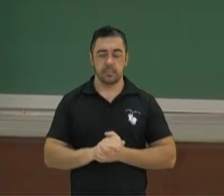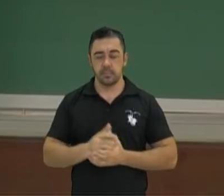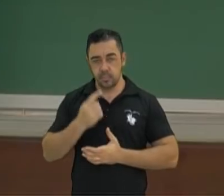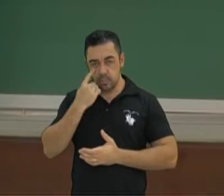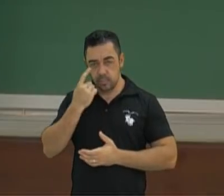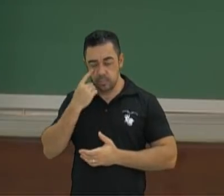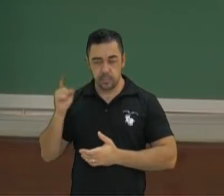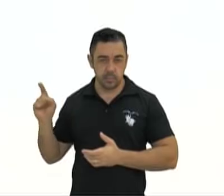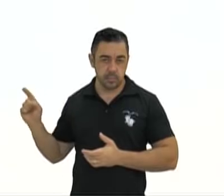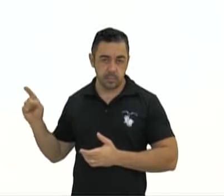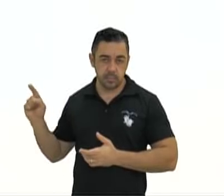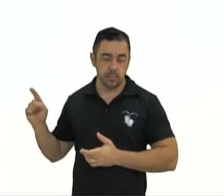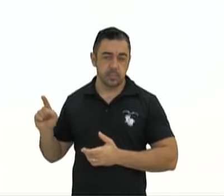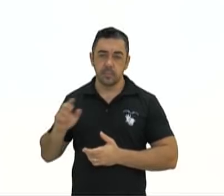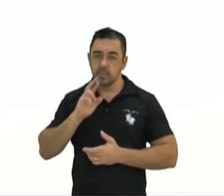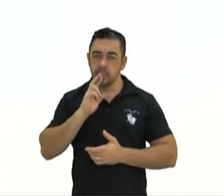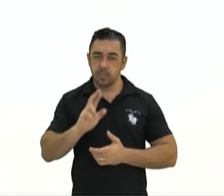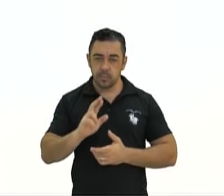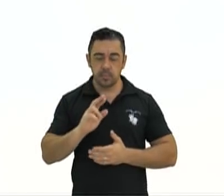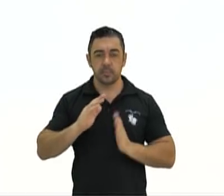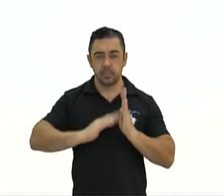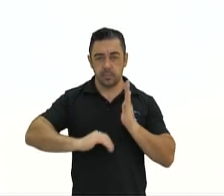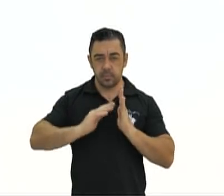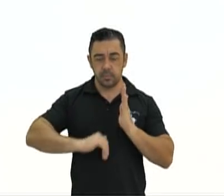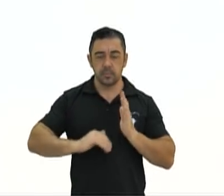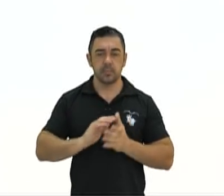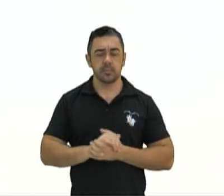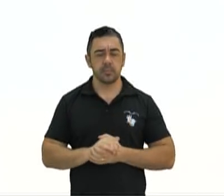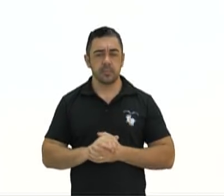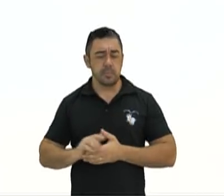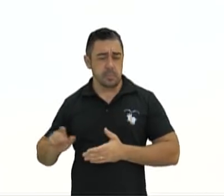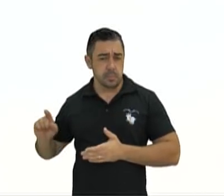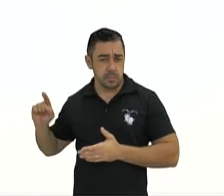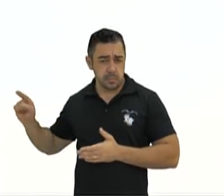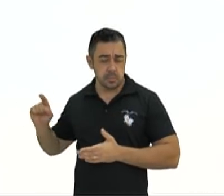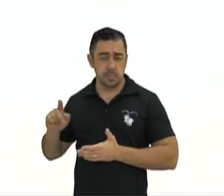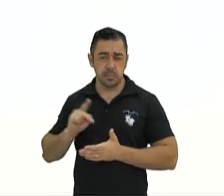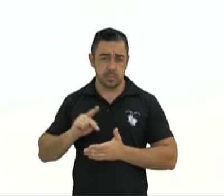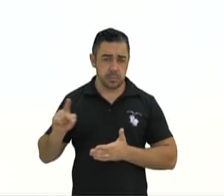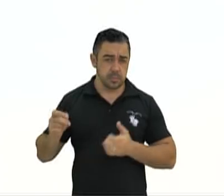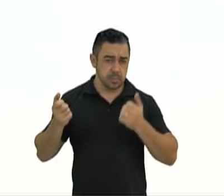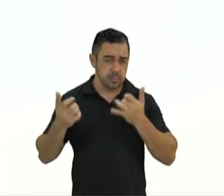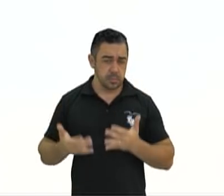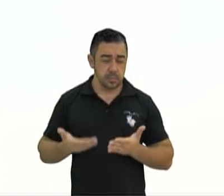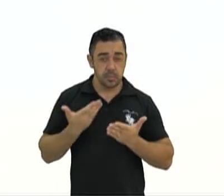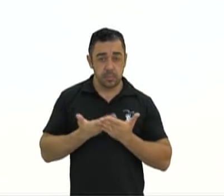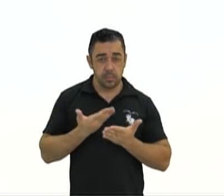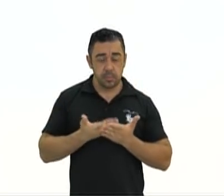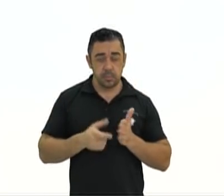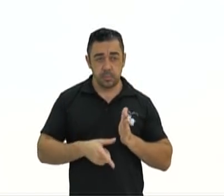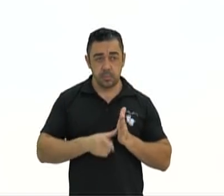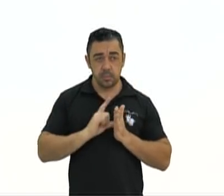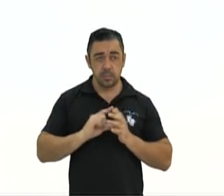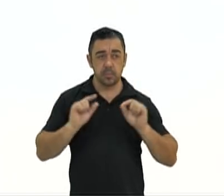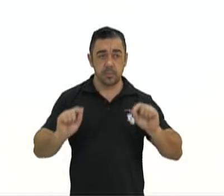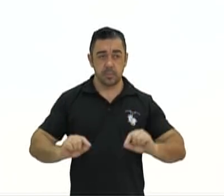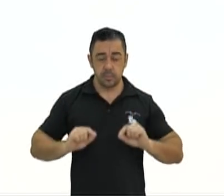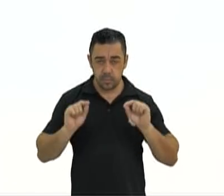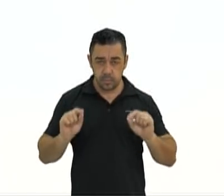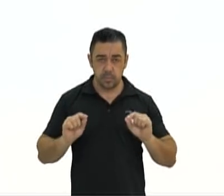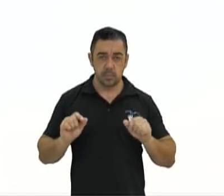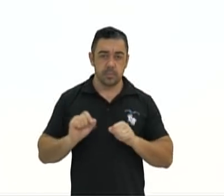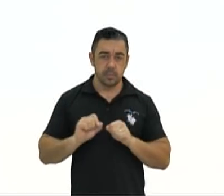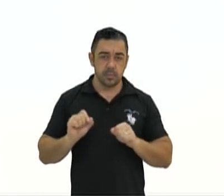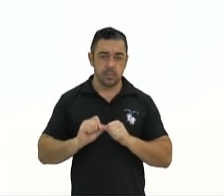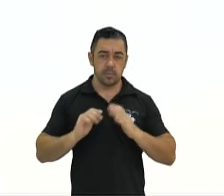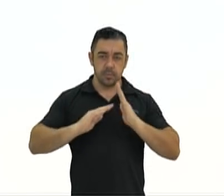lá, efetue as subtrações. Então, a professora falou na aula anterior que ao